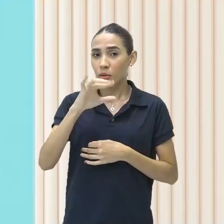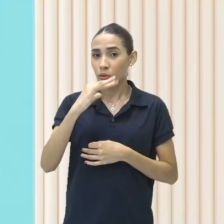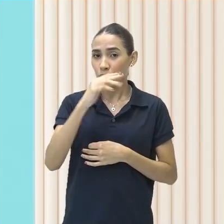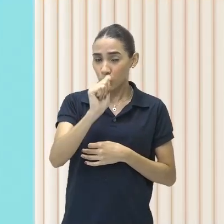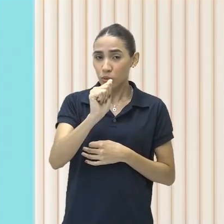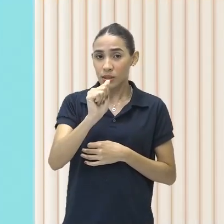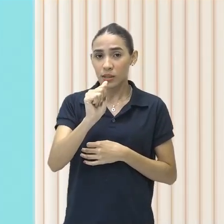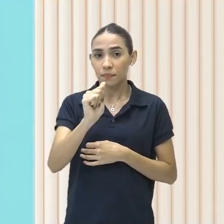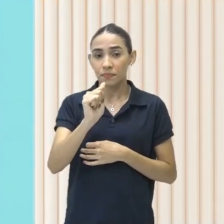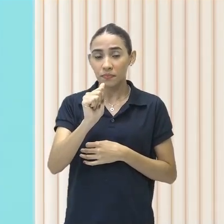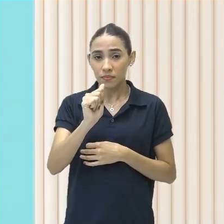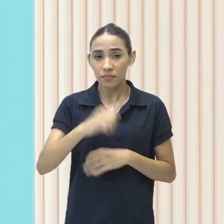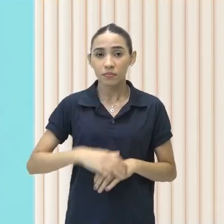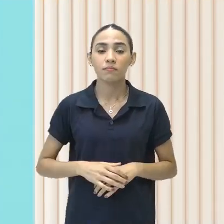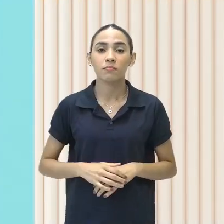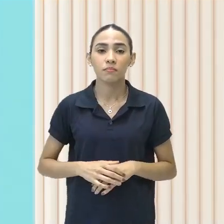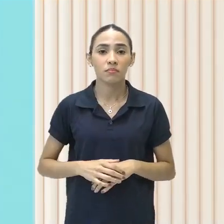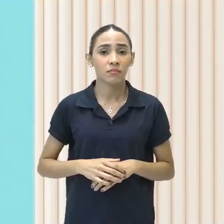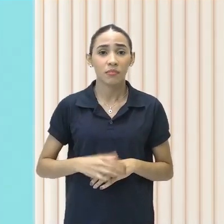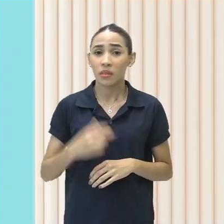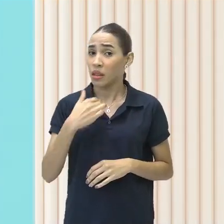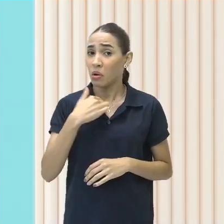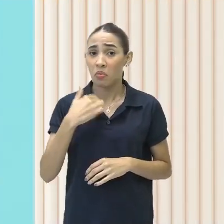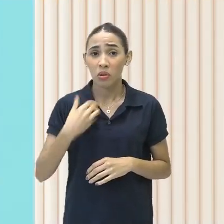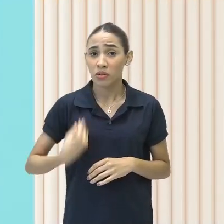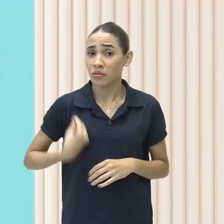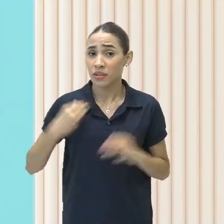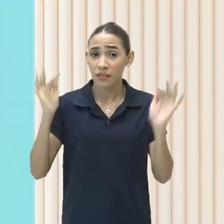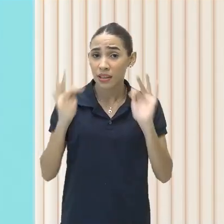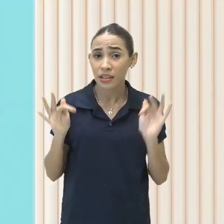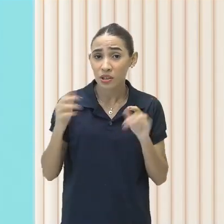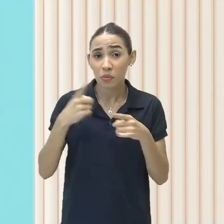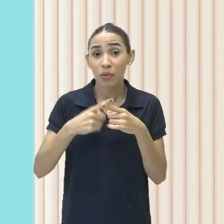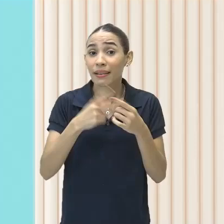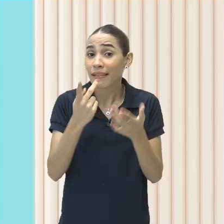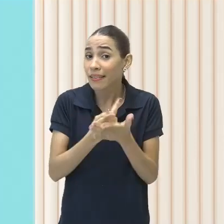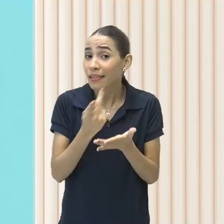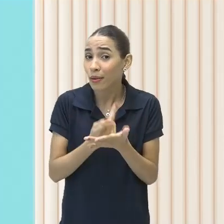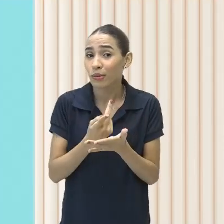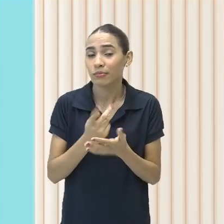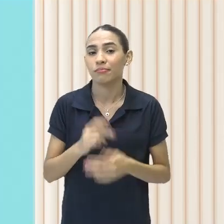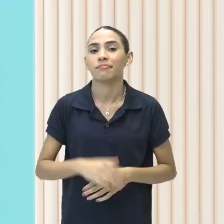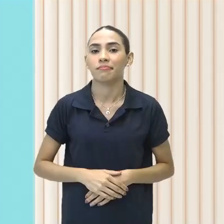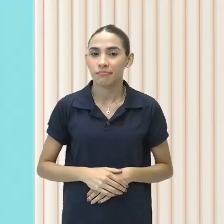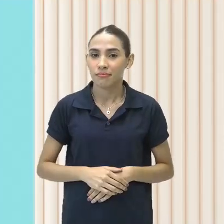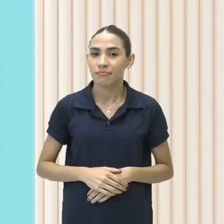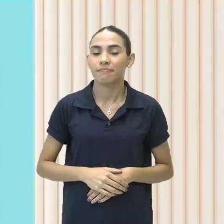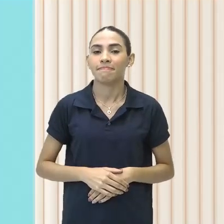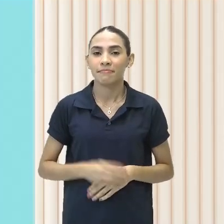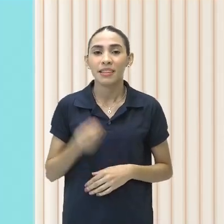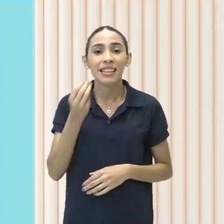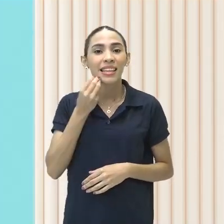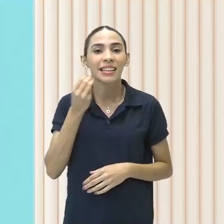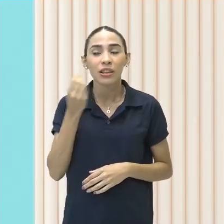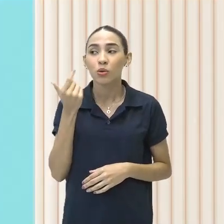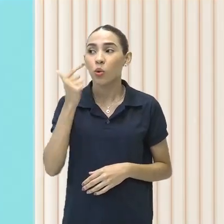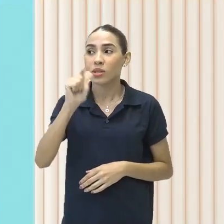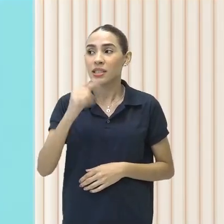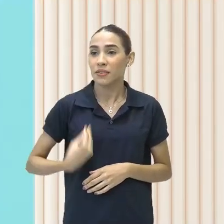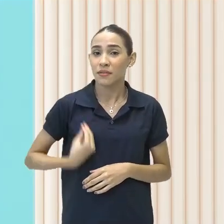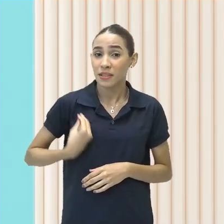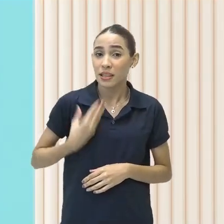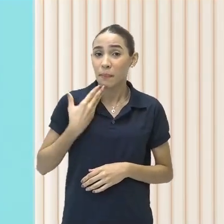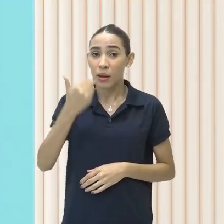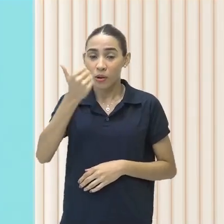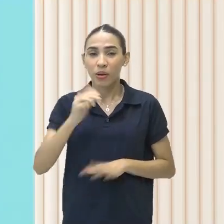o nome que ela assumiu, né? Não pode ter um final feliz, porque ela errou. tentando acertar. Então, estão vendo como é que